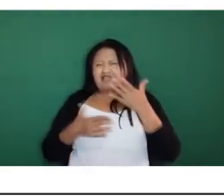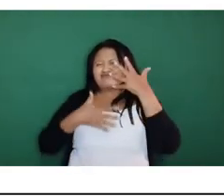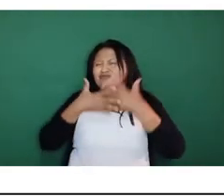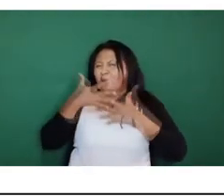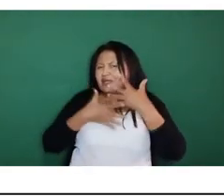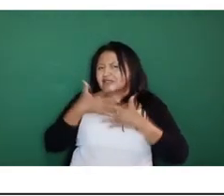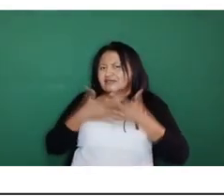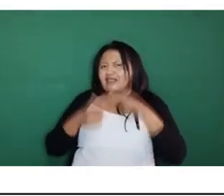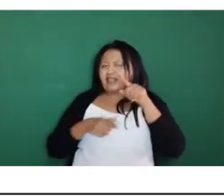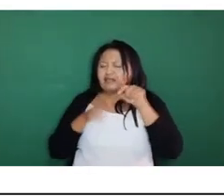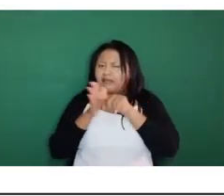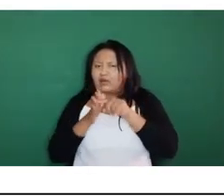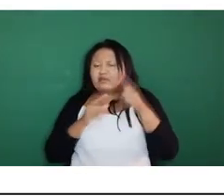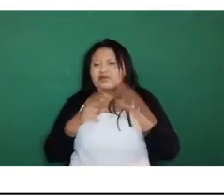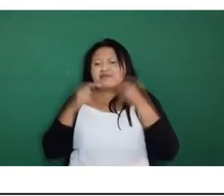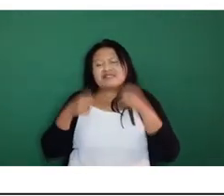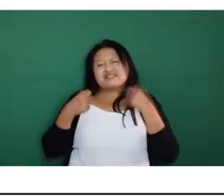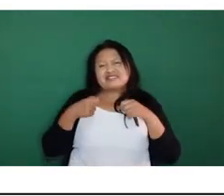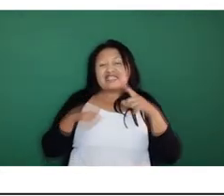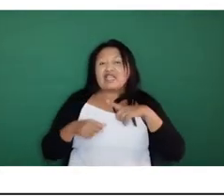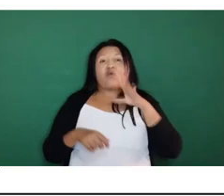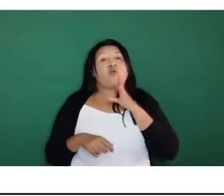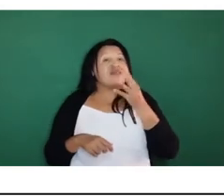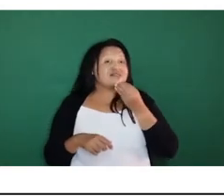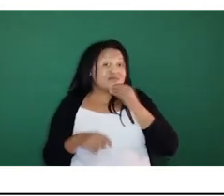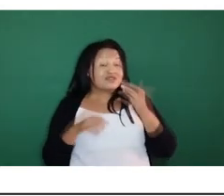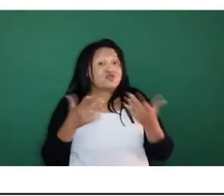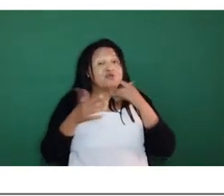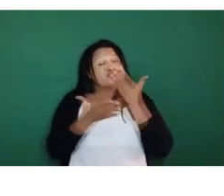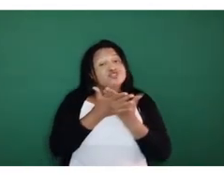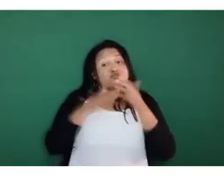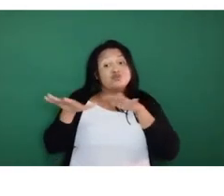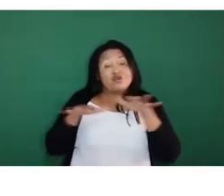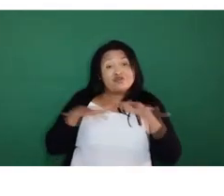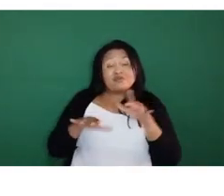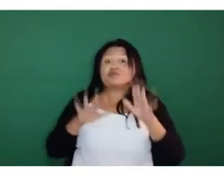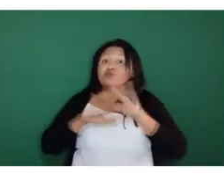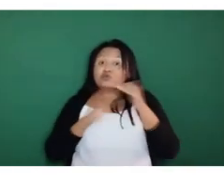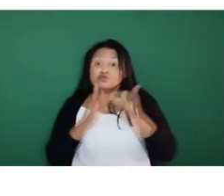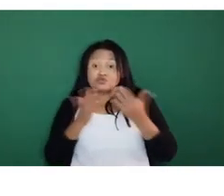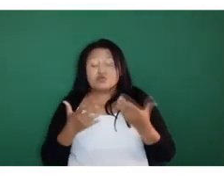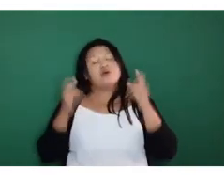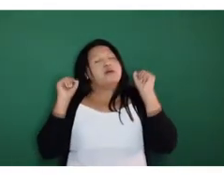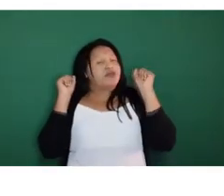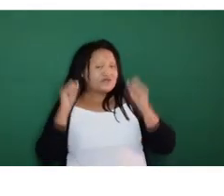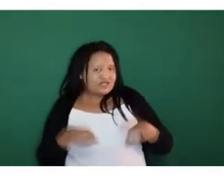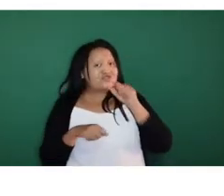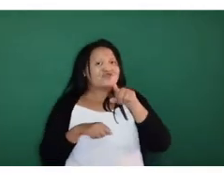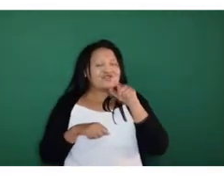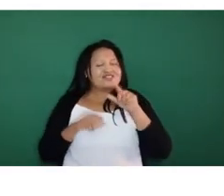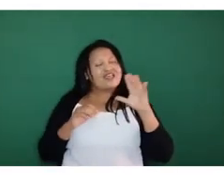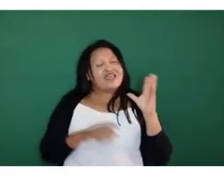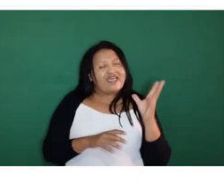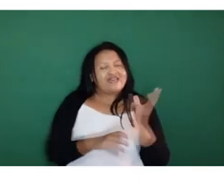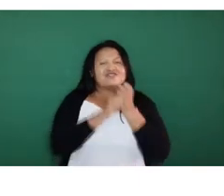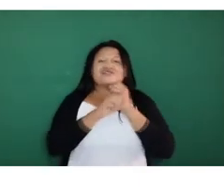complexidade nessa questão empresaria tem um conhecimento sobre o estudo dos movimentos contudo era possível você resolver de